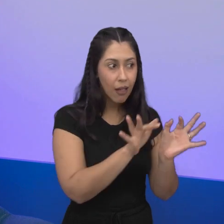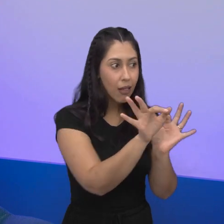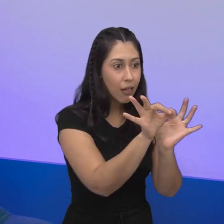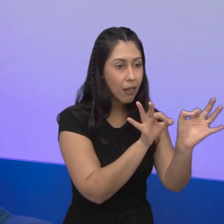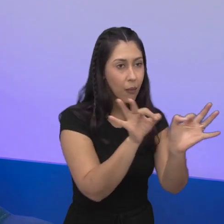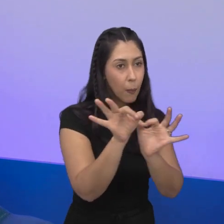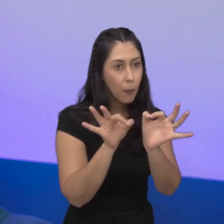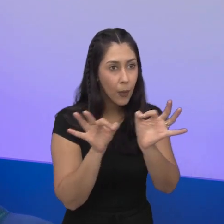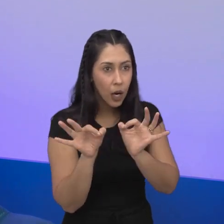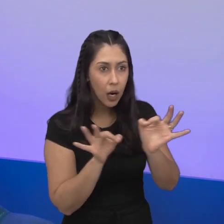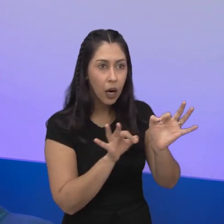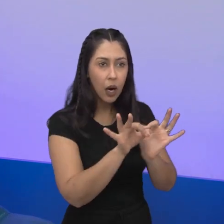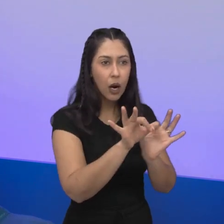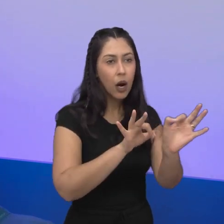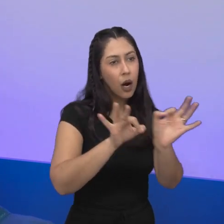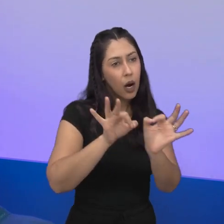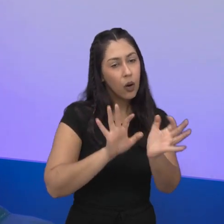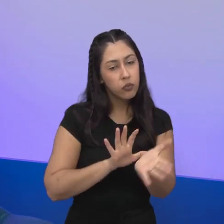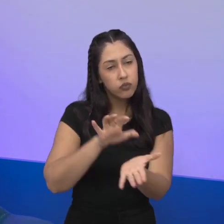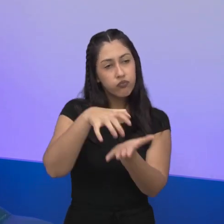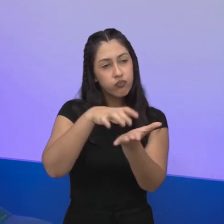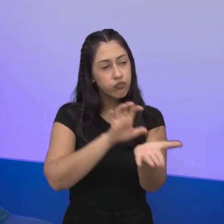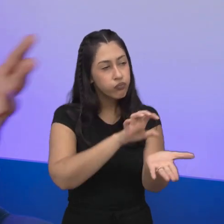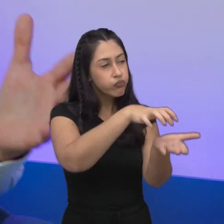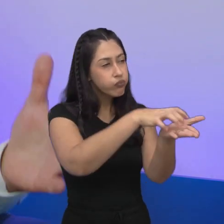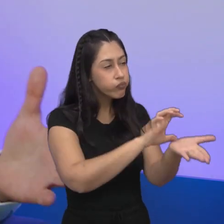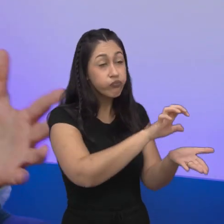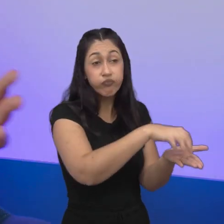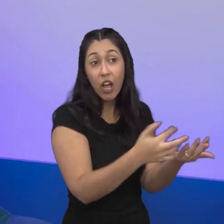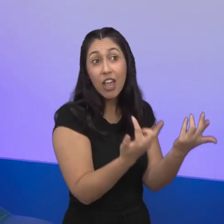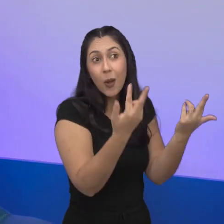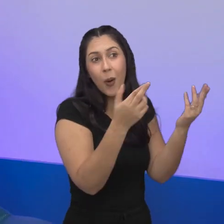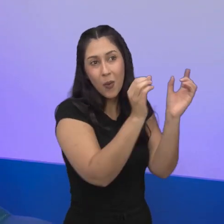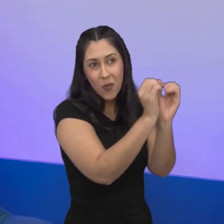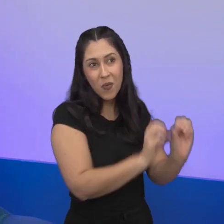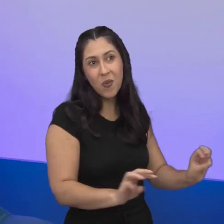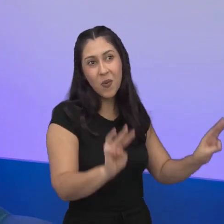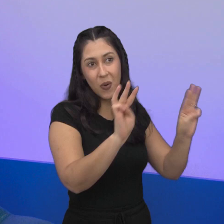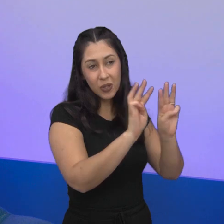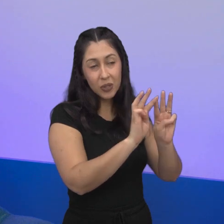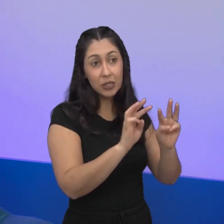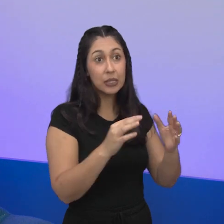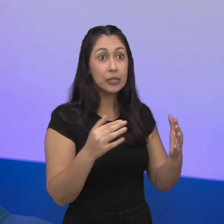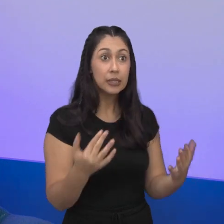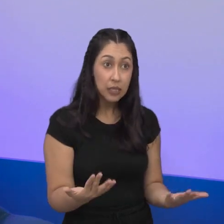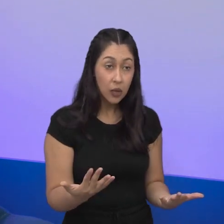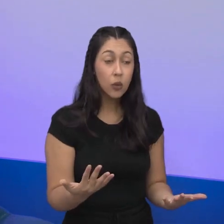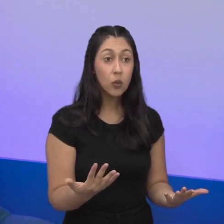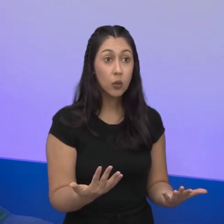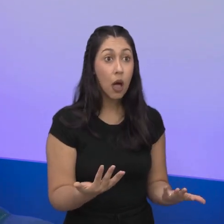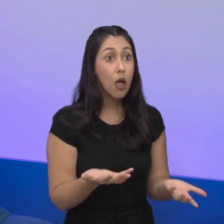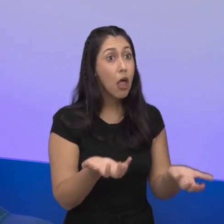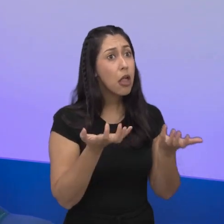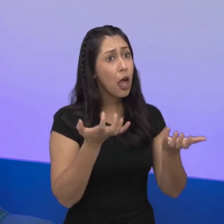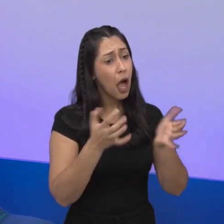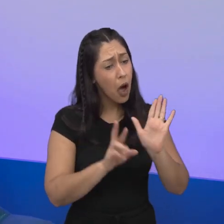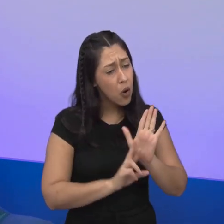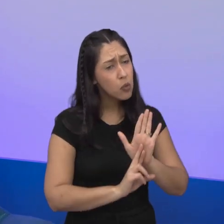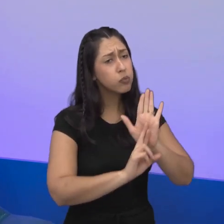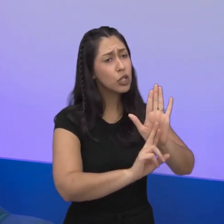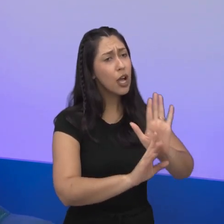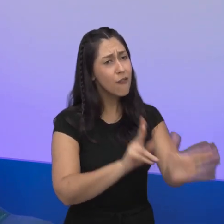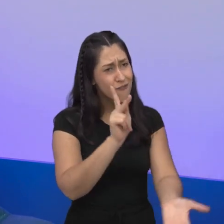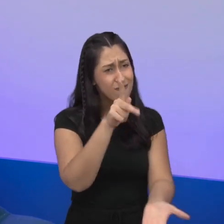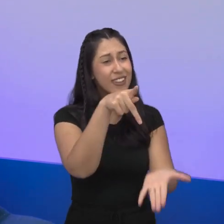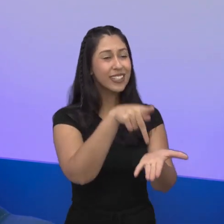reorganização dessas grandes organizações mundiais como a ONU, por exemplo. Então a gente tem, em prol da